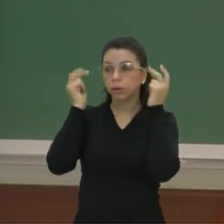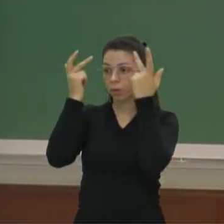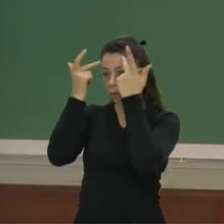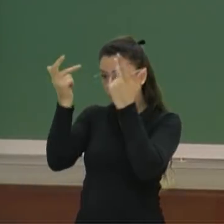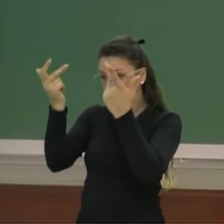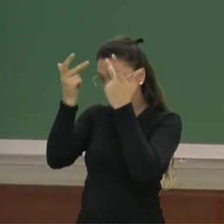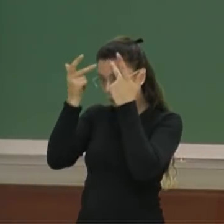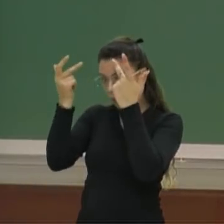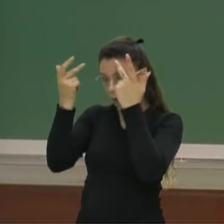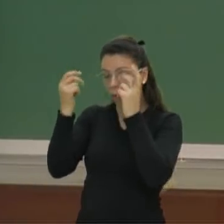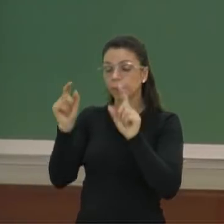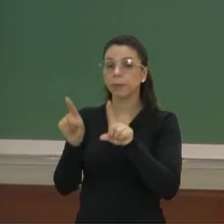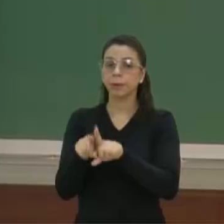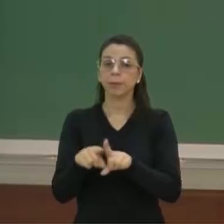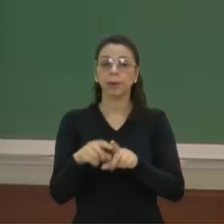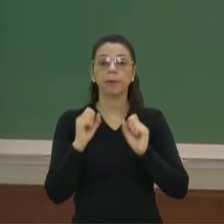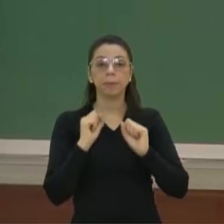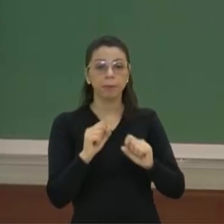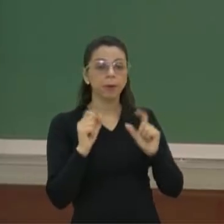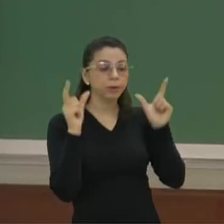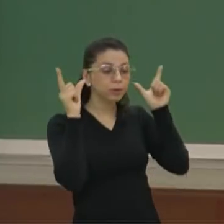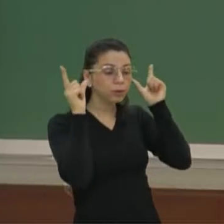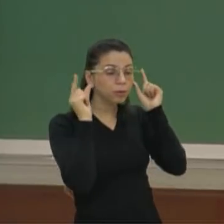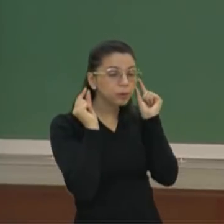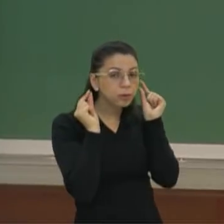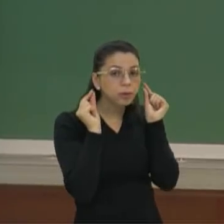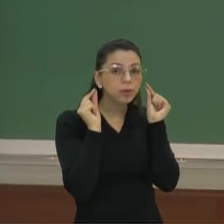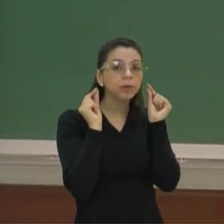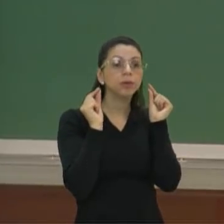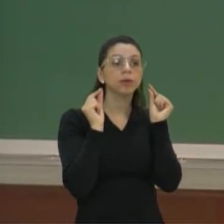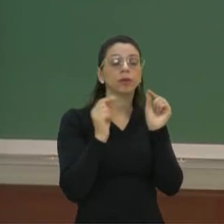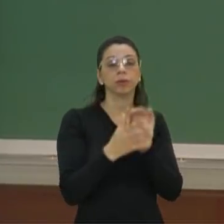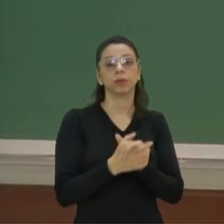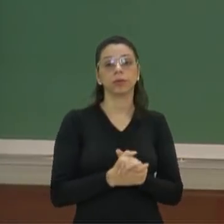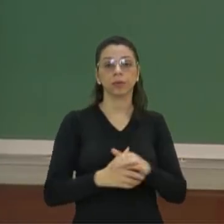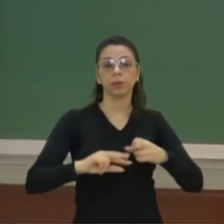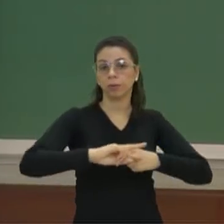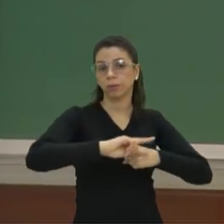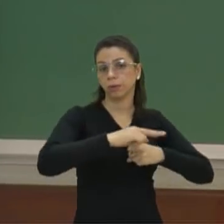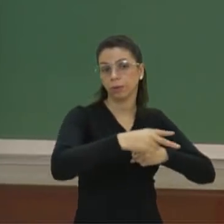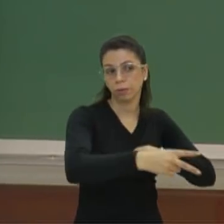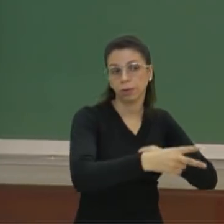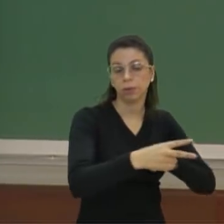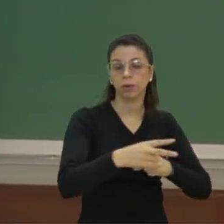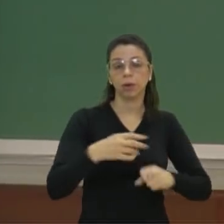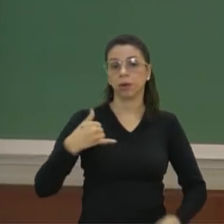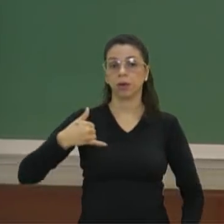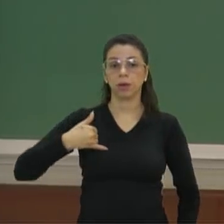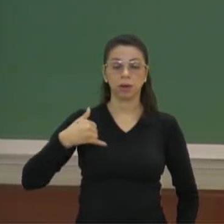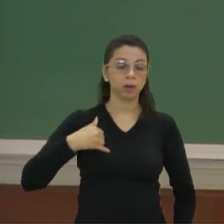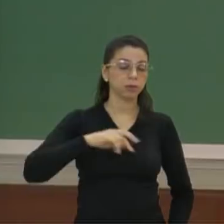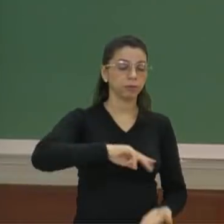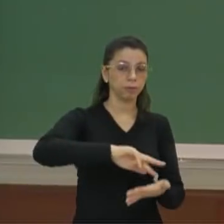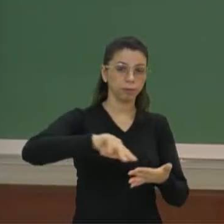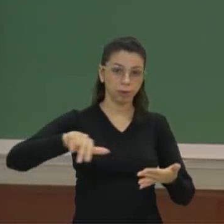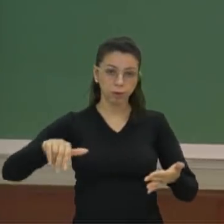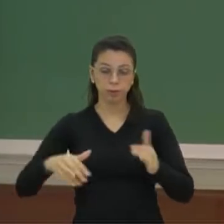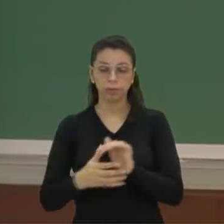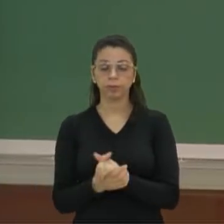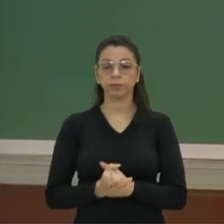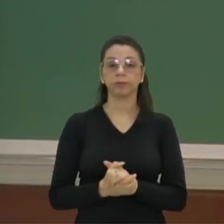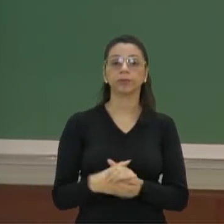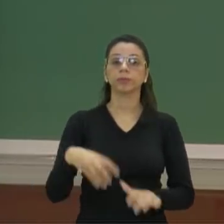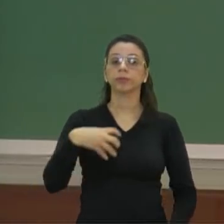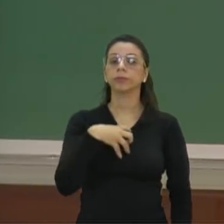também pode forçar essa perda. E podem acometer pessoas de todas as idades. O hábito de escutar música com intensidade